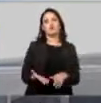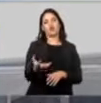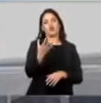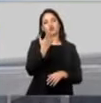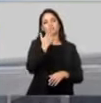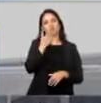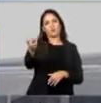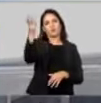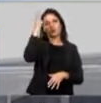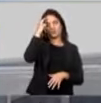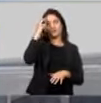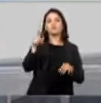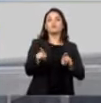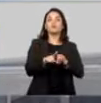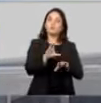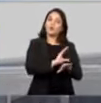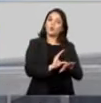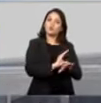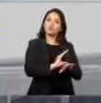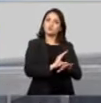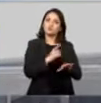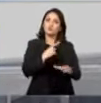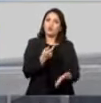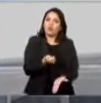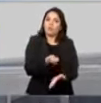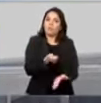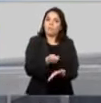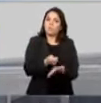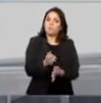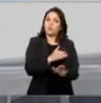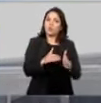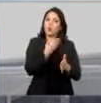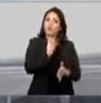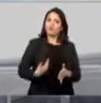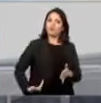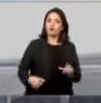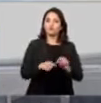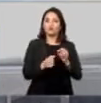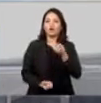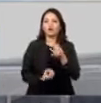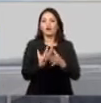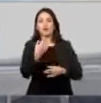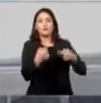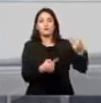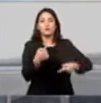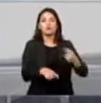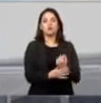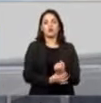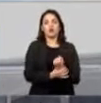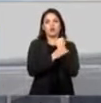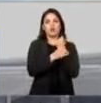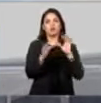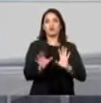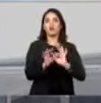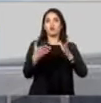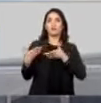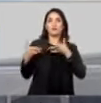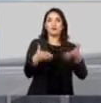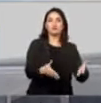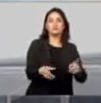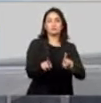outros dispositivos, a Constituição brasileira impõe aos órgãos públicos o dever de elaboração e execução de políticas garantidoras da livre participação e do